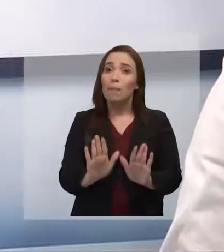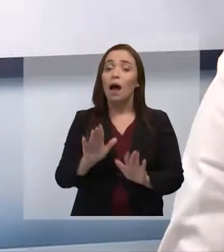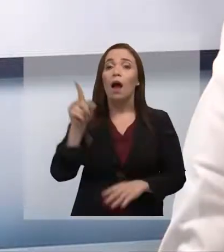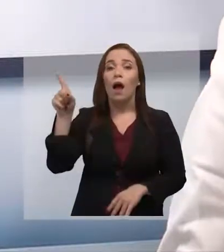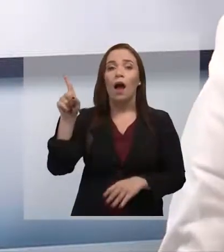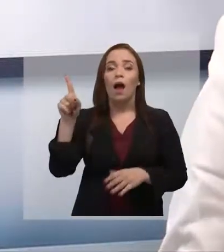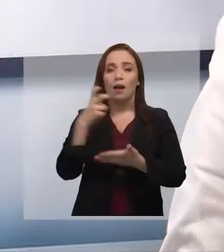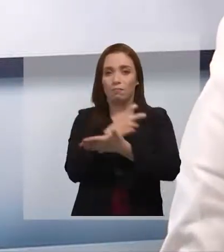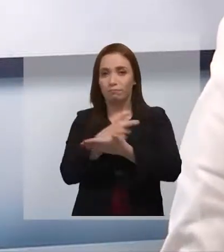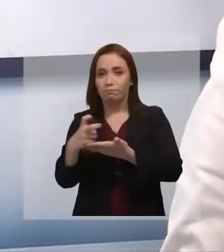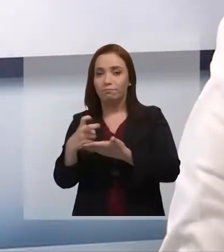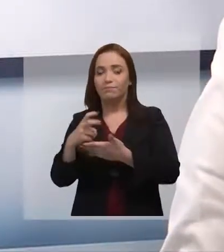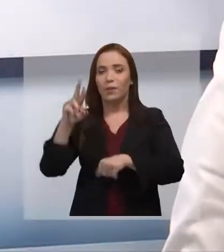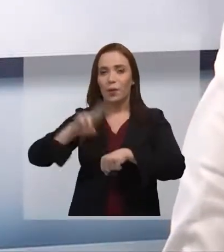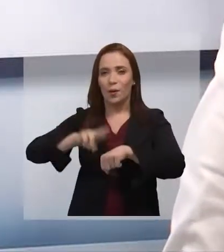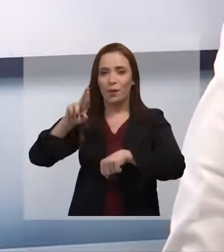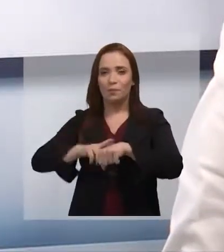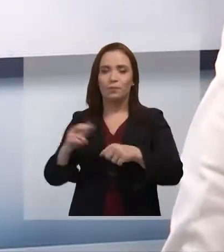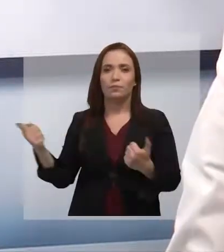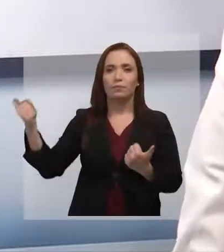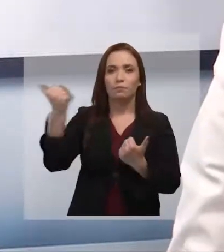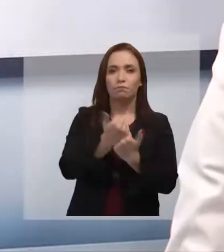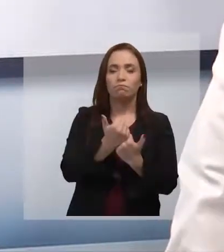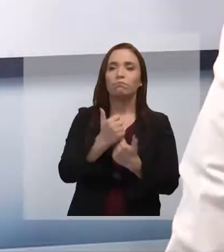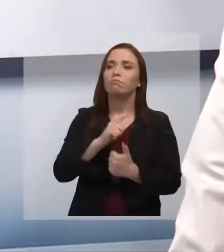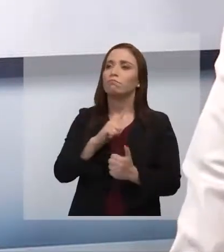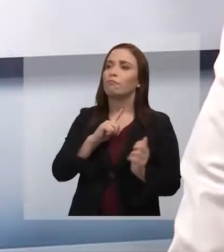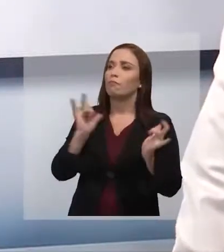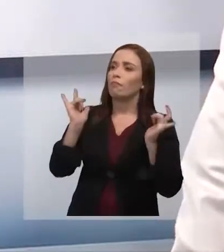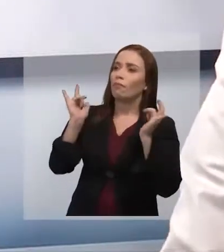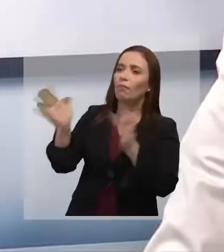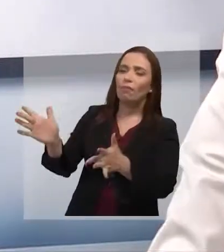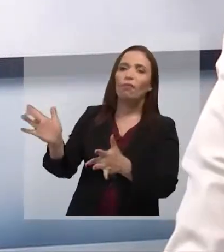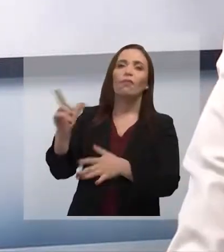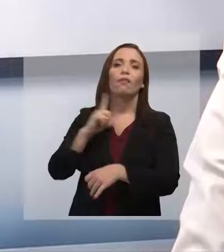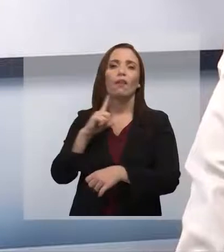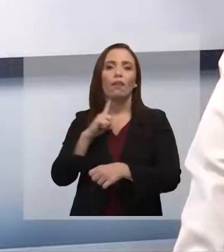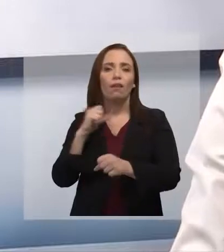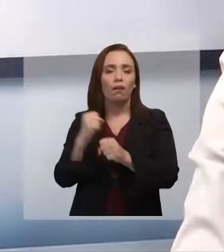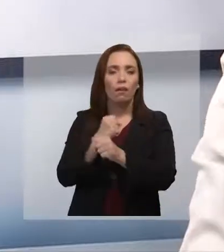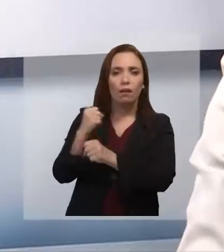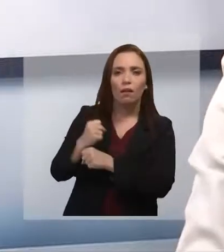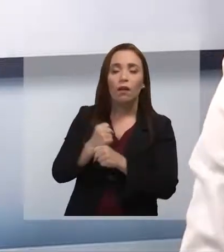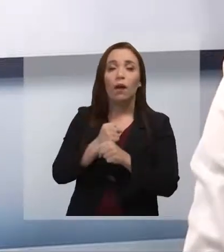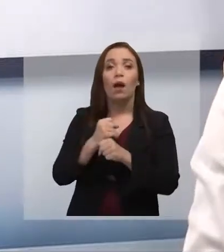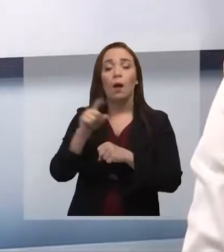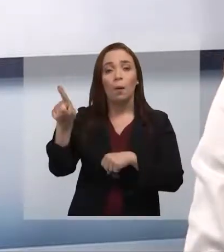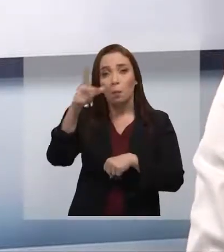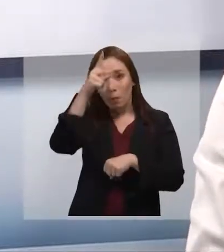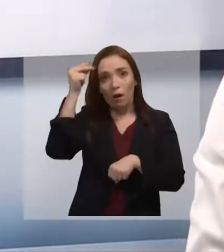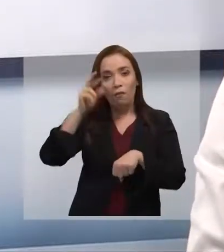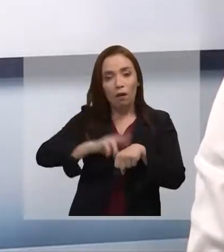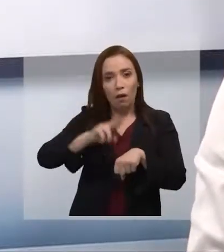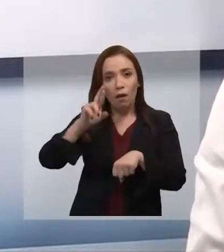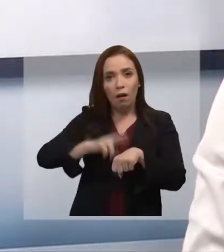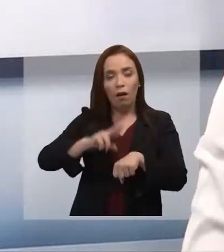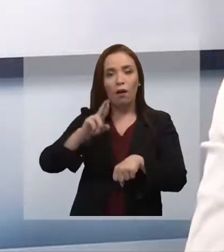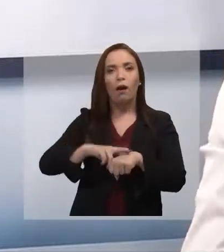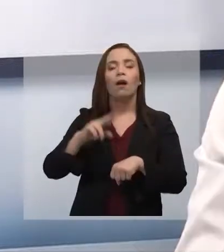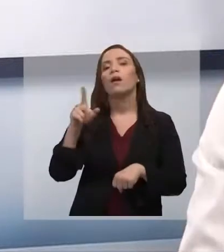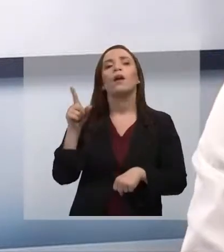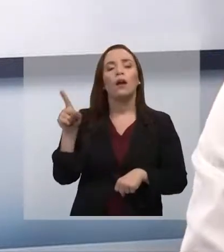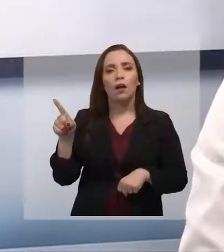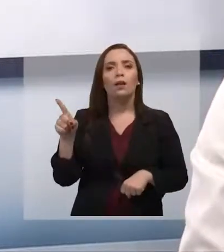Mas quando o prefeito recebeu, era elefante branco, não funcionava, ainda estava... Então, o prefeito Roberto Cláudio,